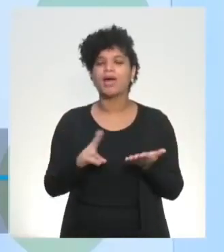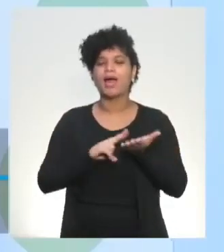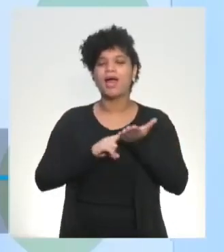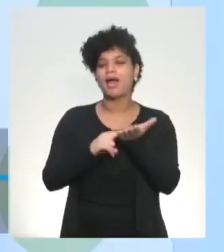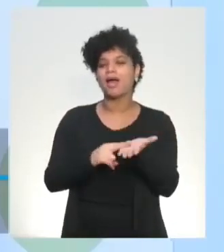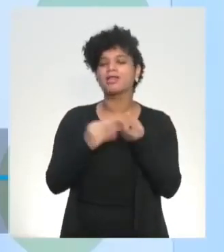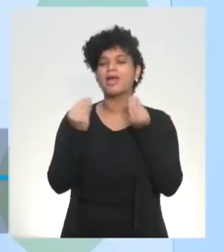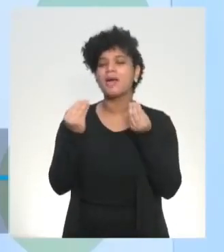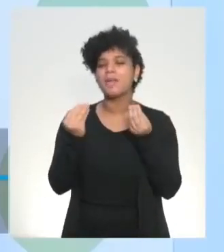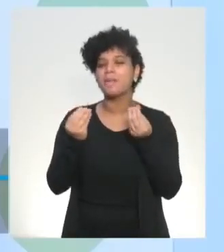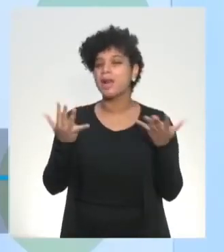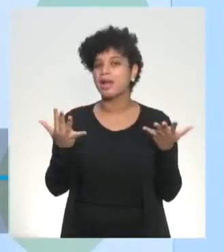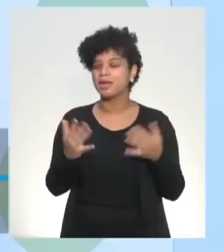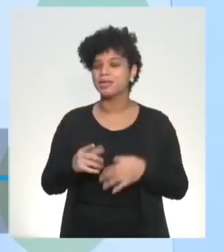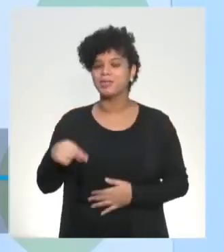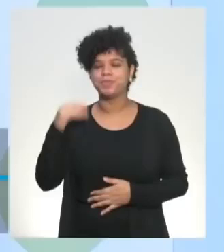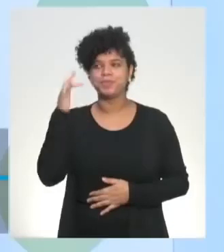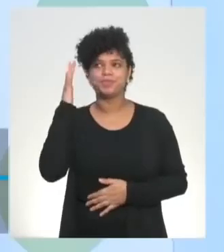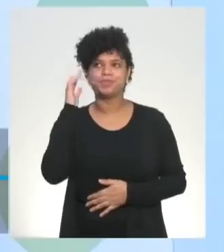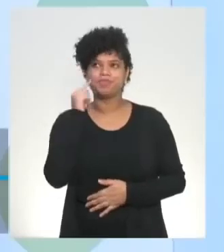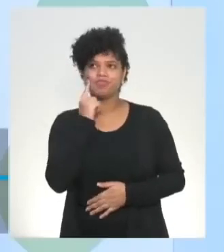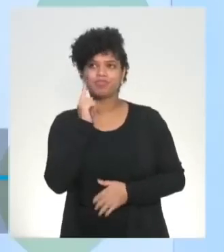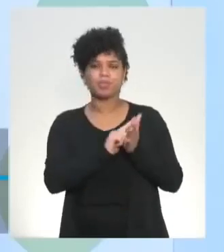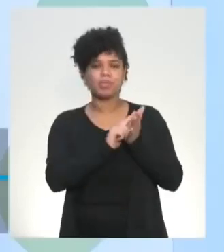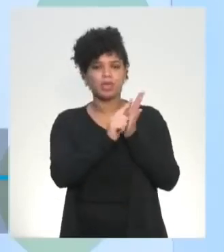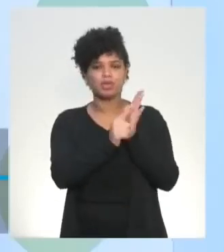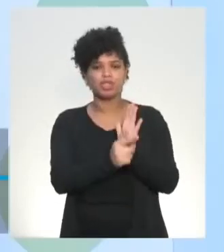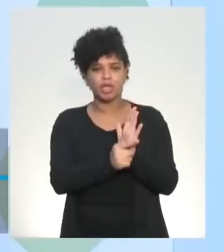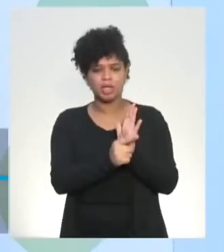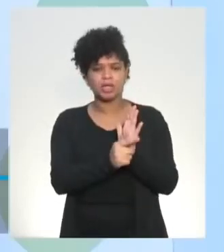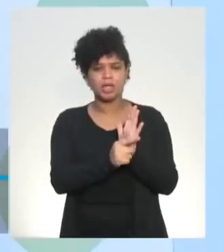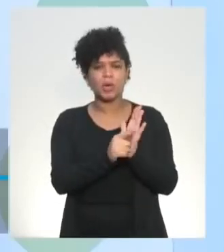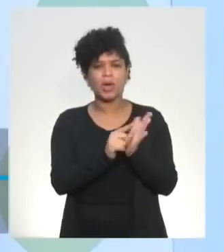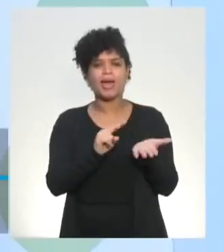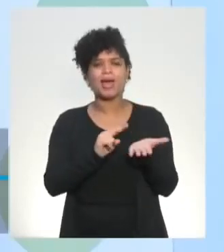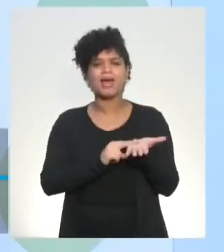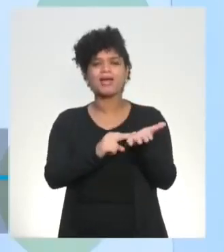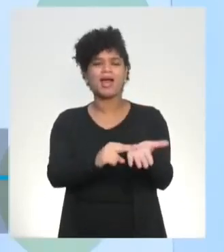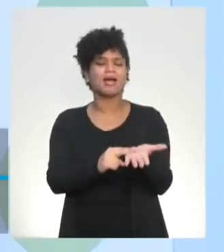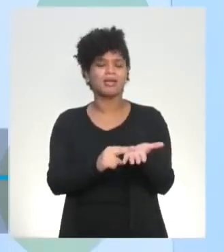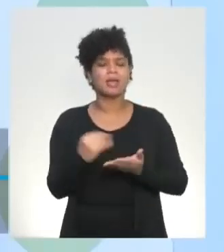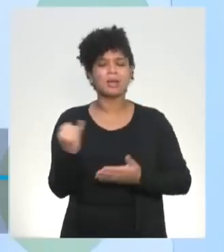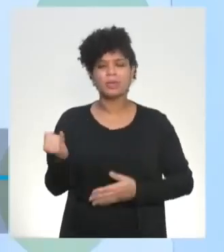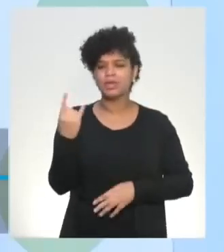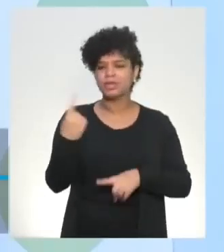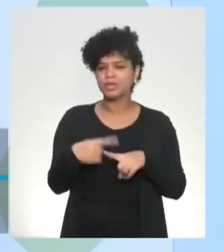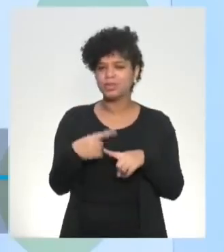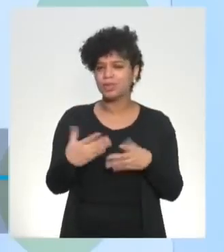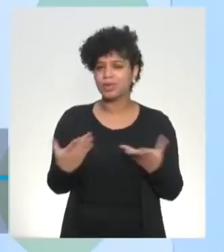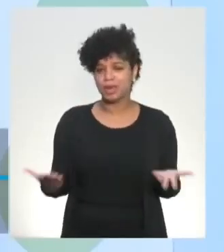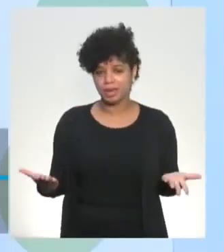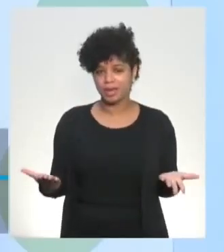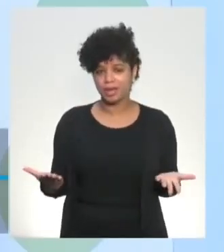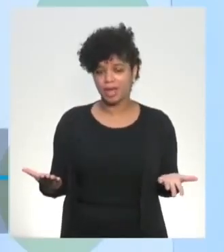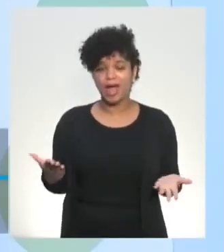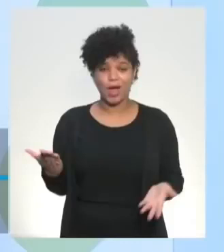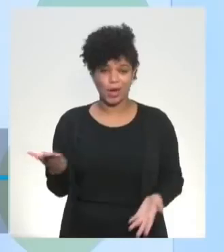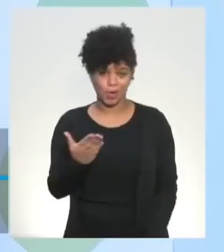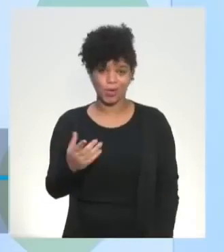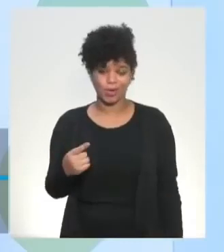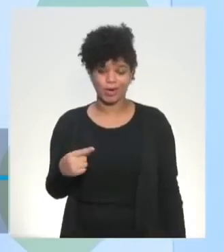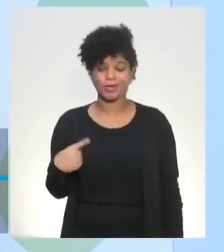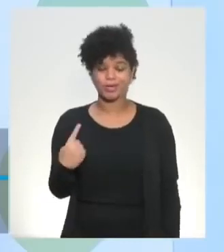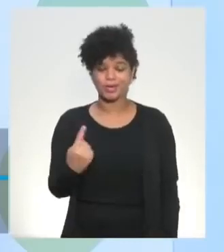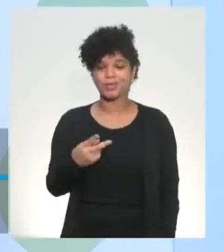alunos do sexto ano, pensando sobre o gênero carta, né? Para que serve a carta? Já que nesse contexto atual, né,